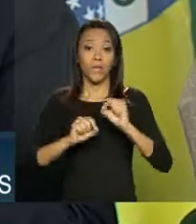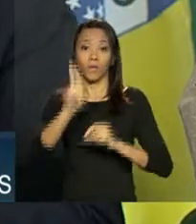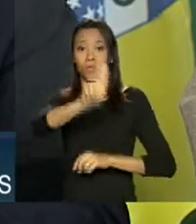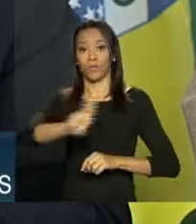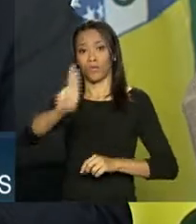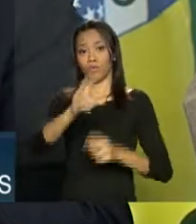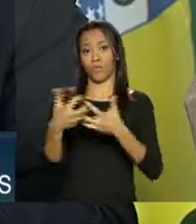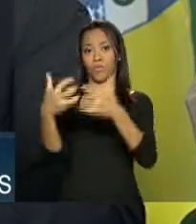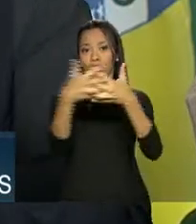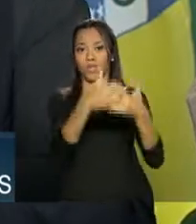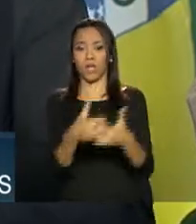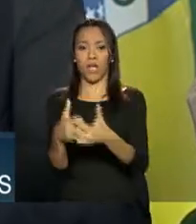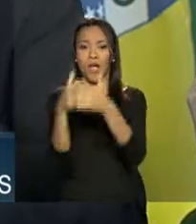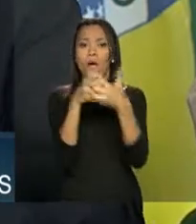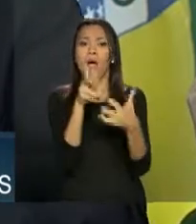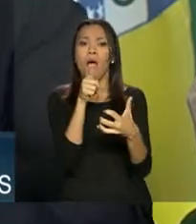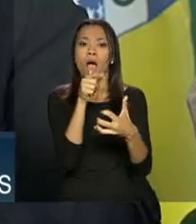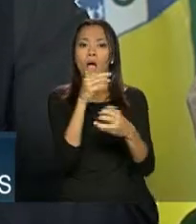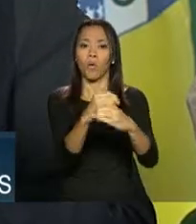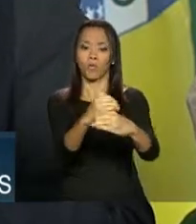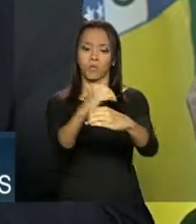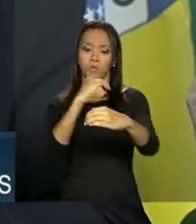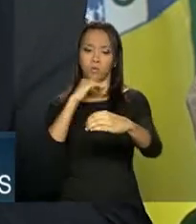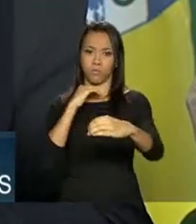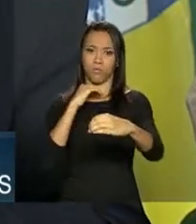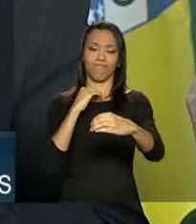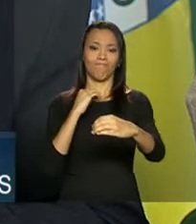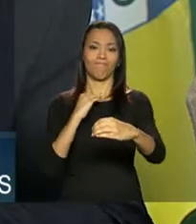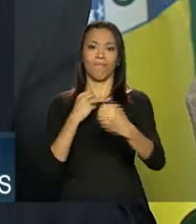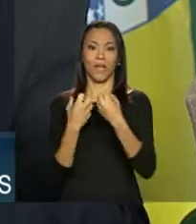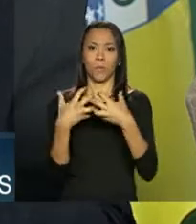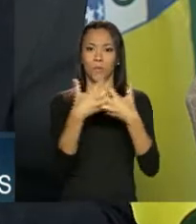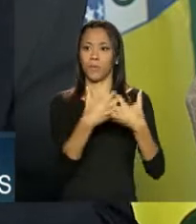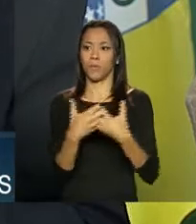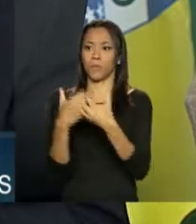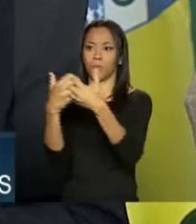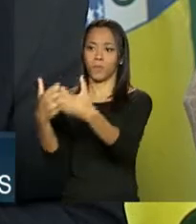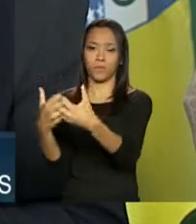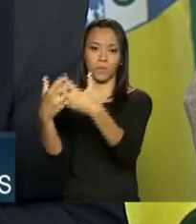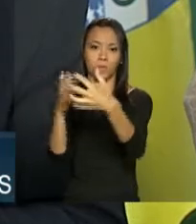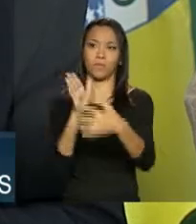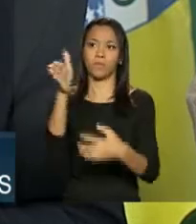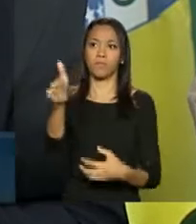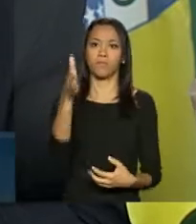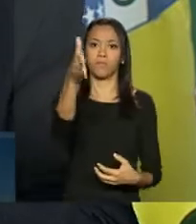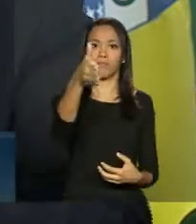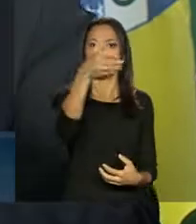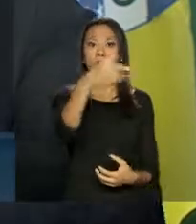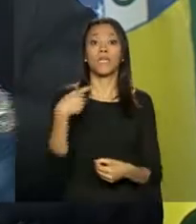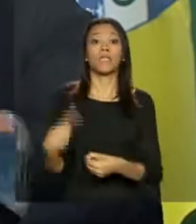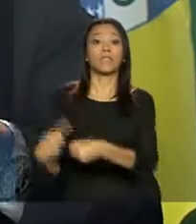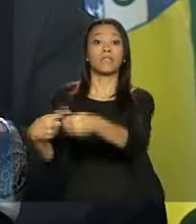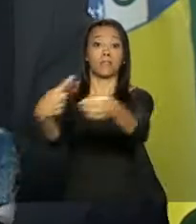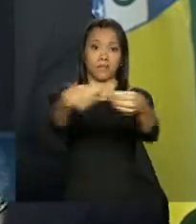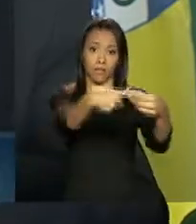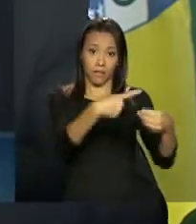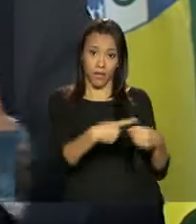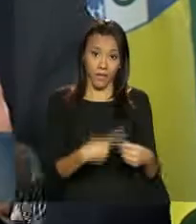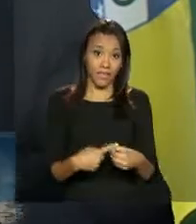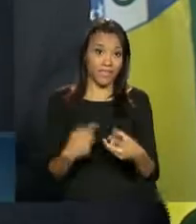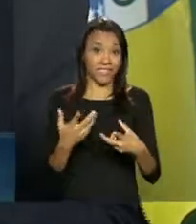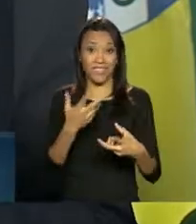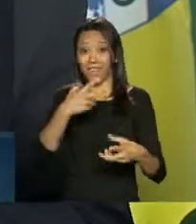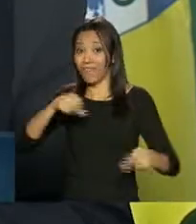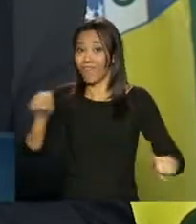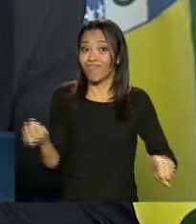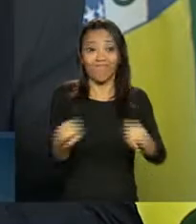carro-pipa para alguns municípios é na sua região urbana que estão entrando em colapso